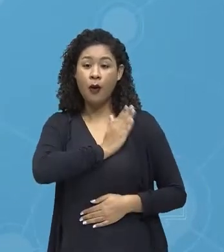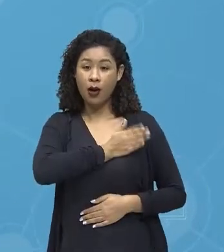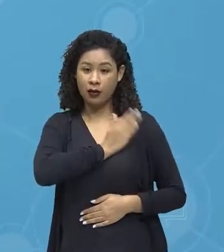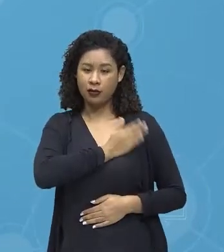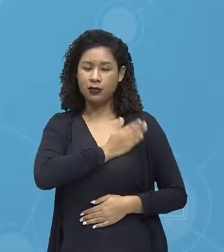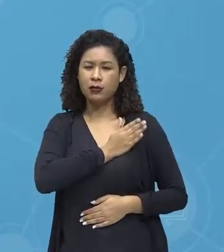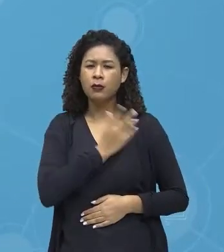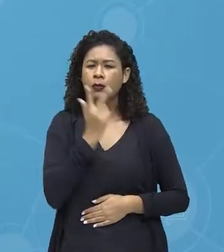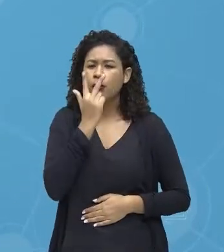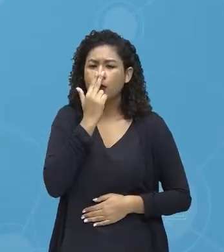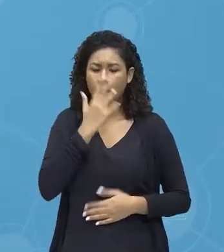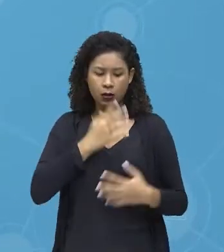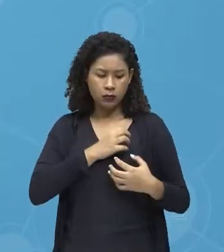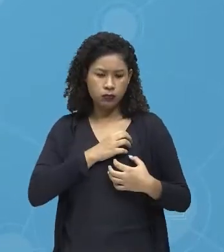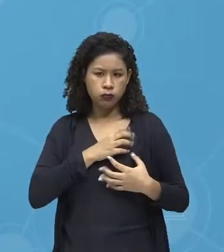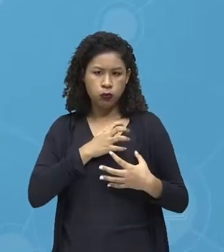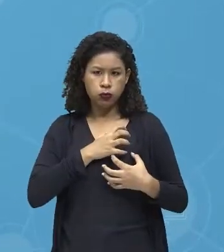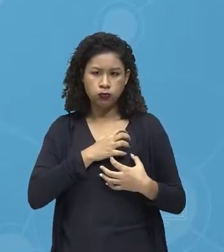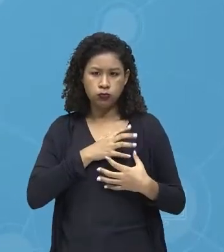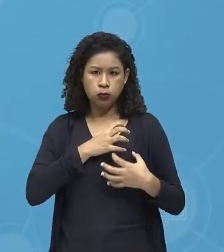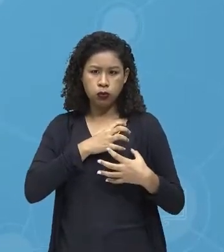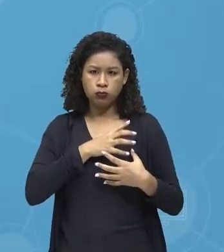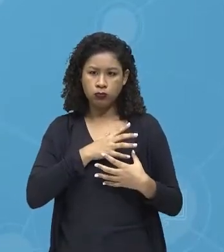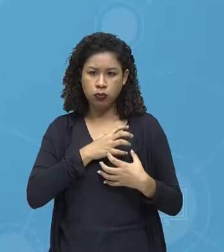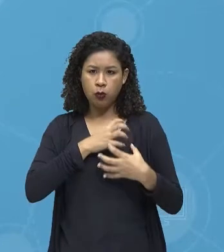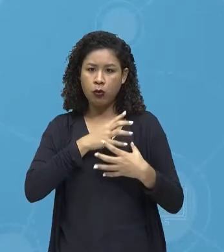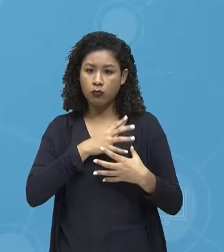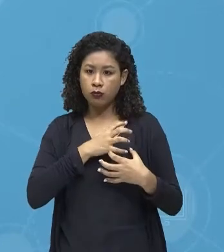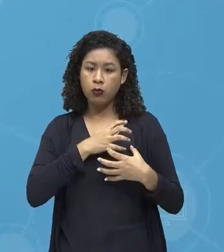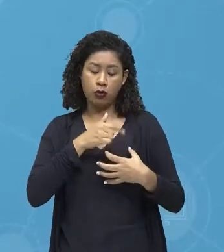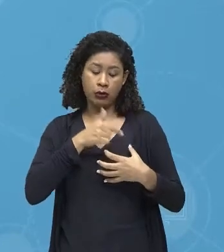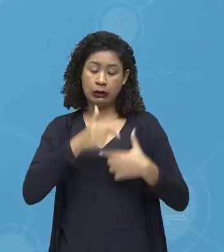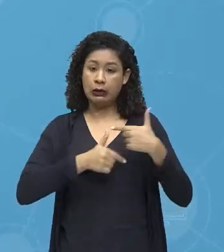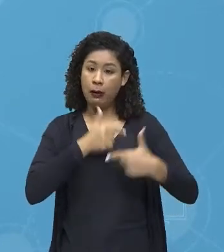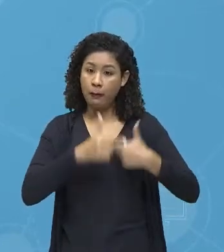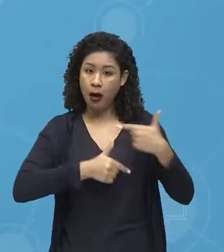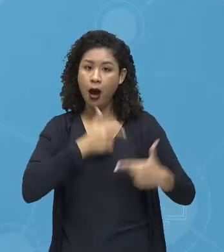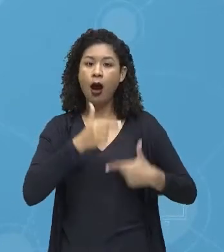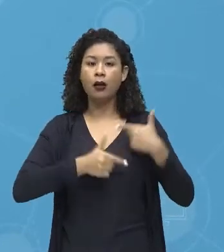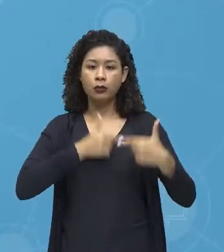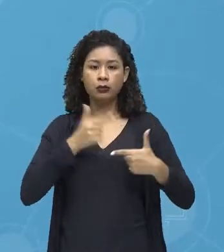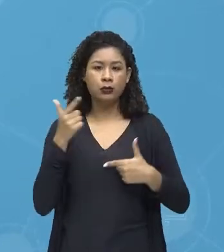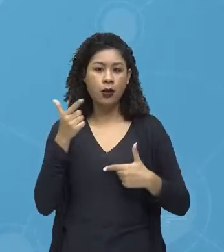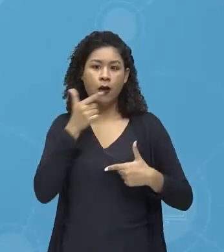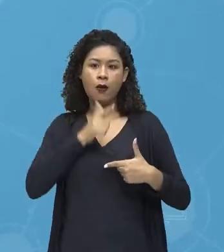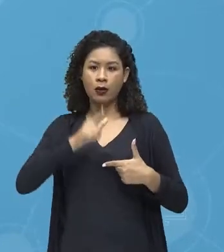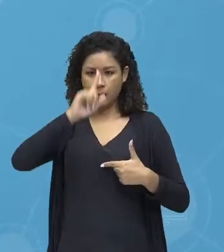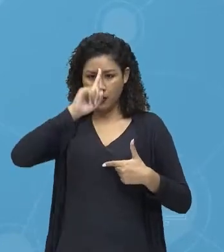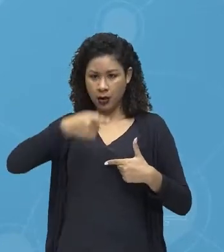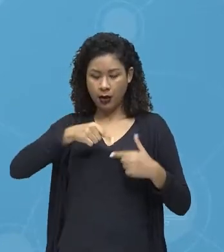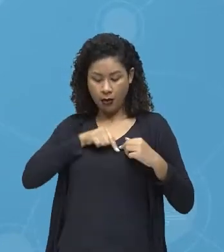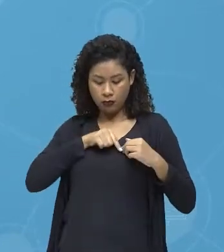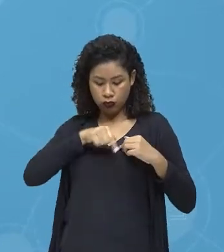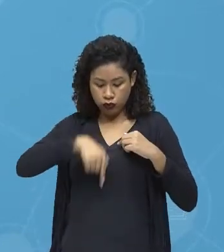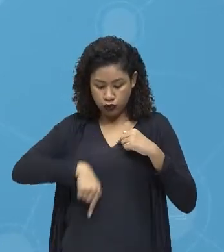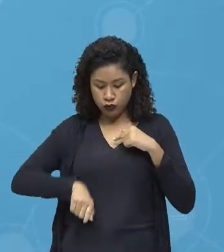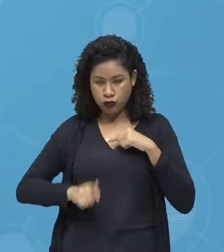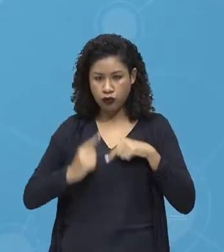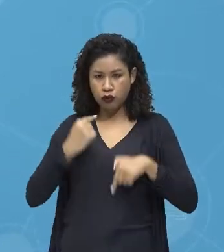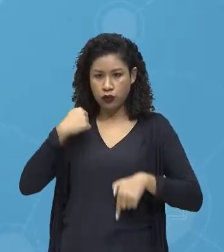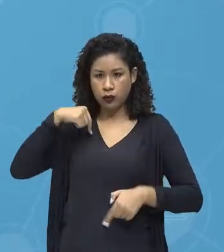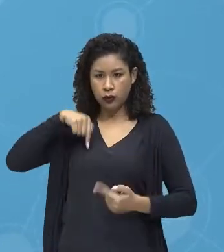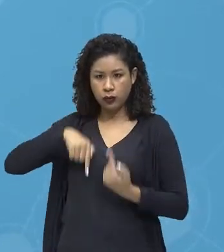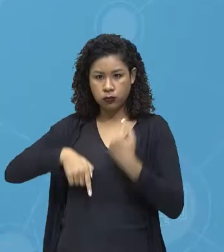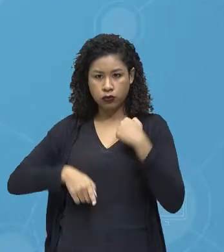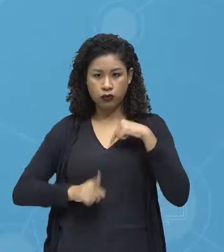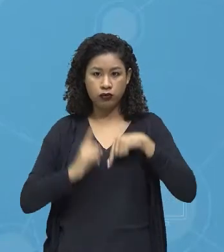bomba. Ele vai bombear esse sangue para que ele consiga chegar em todas as partes do nosso corpo. Tá? Então, a gente vai conhecer aí quais